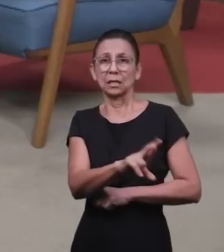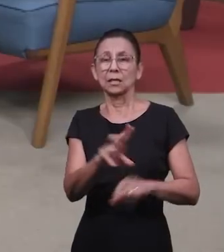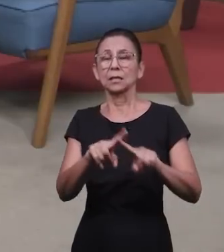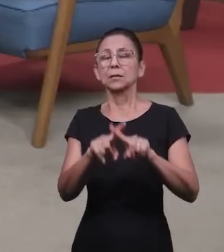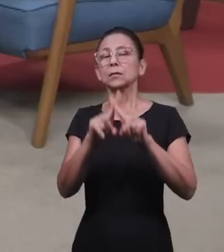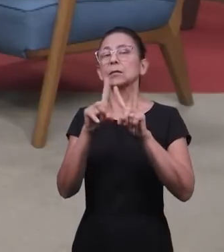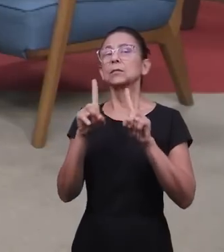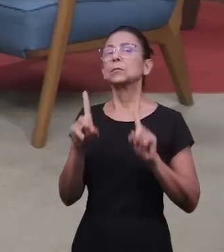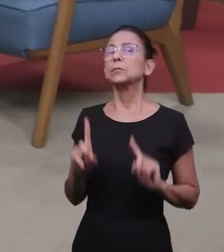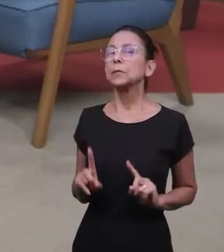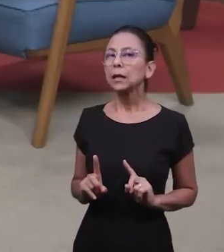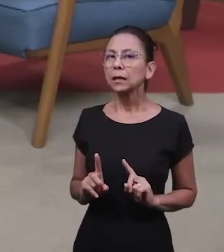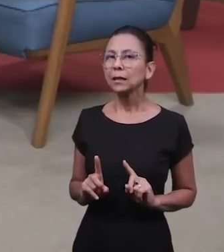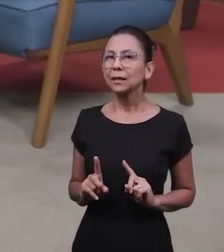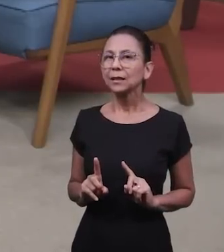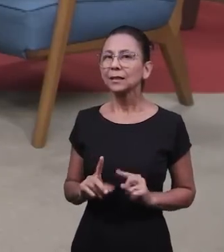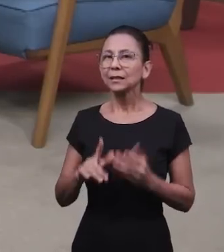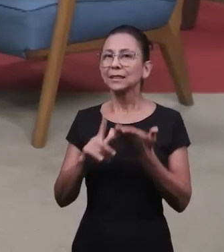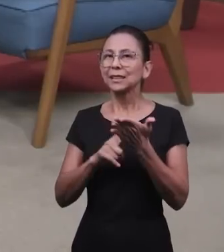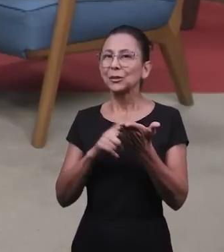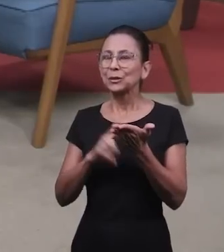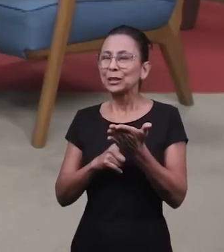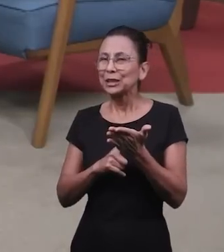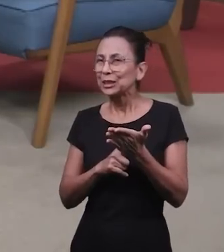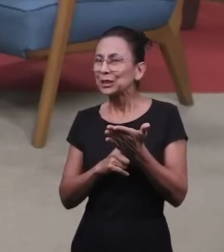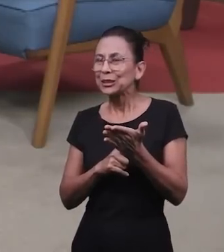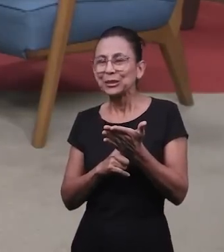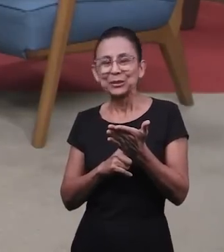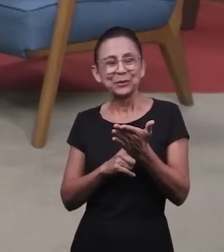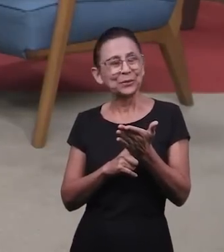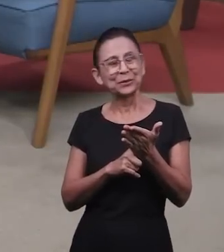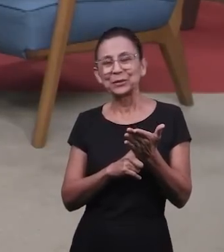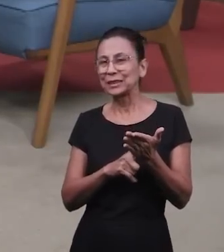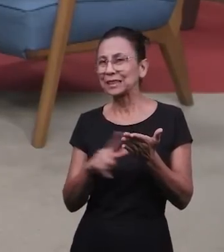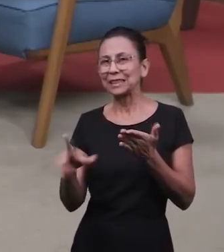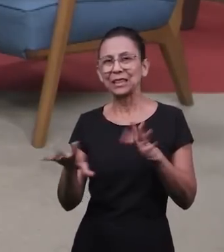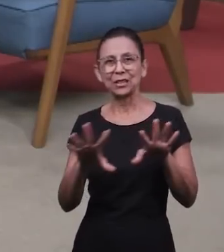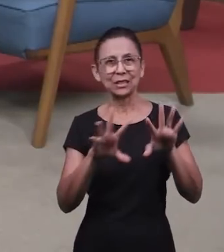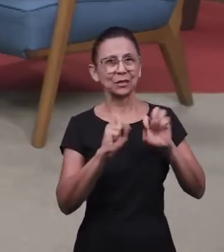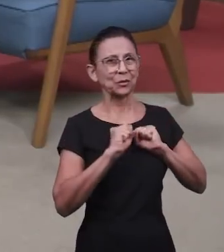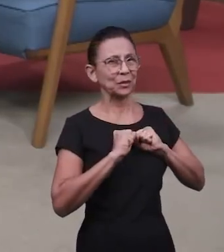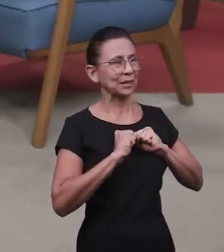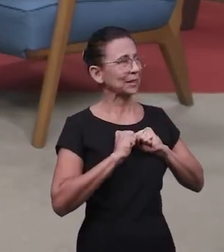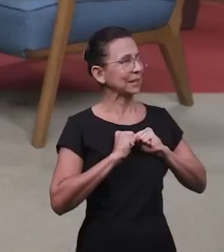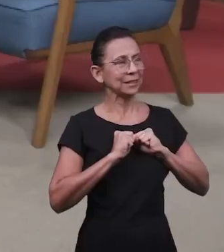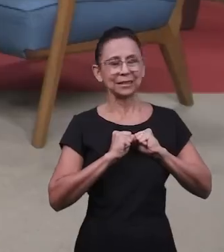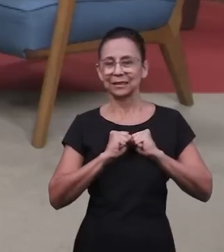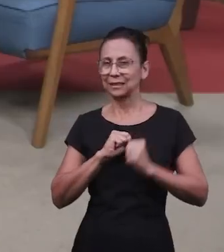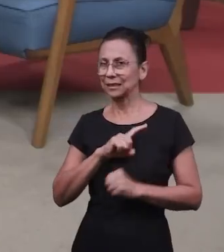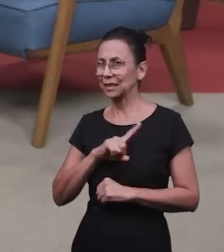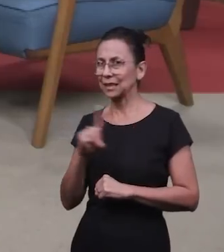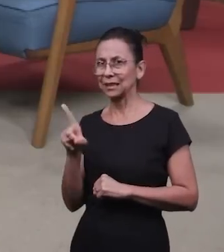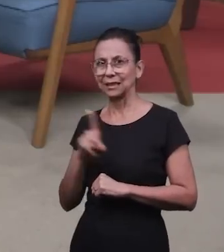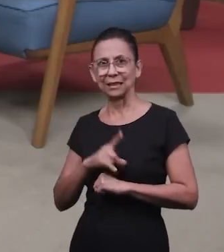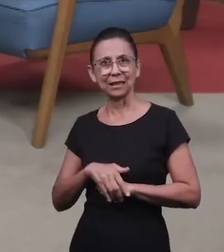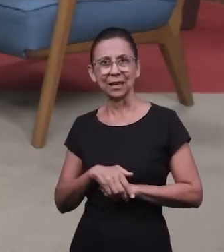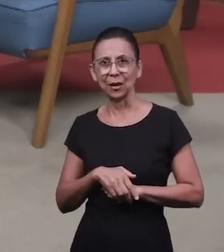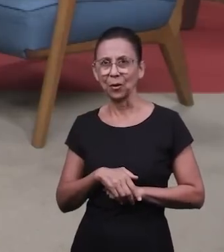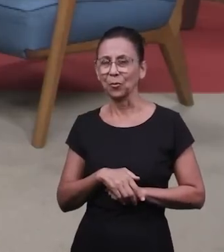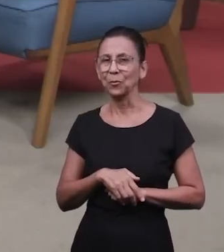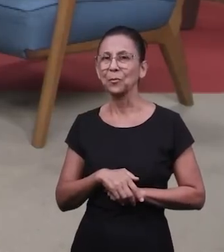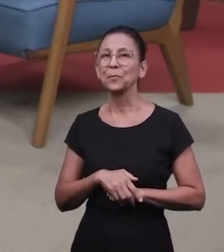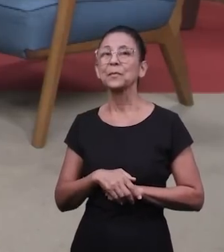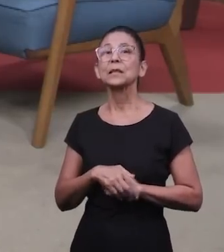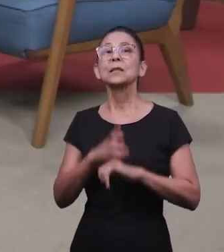jeito. Agora, há um lírio que não se contamina com os espinhos, glória, não se deixa ferir,